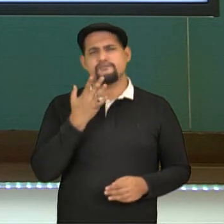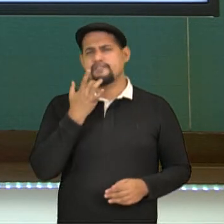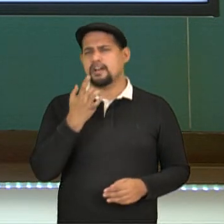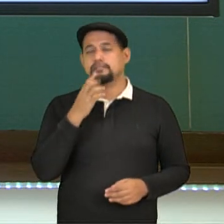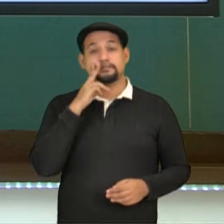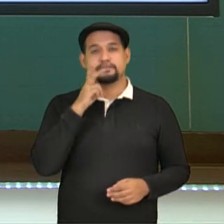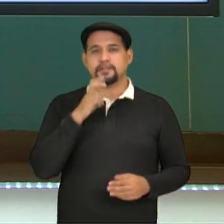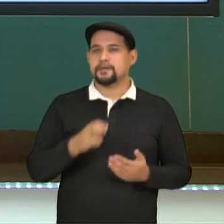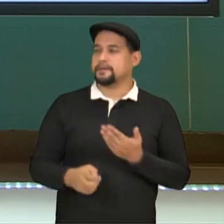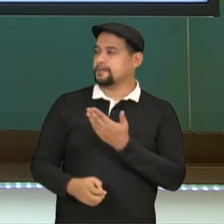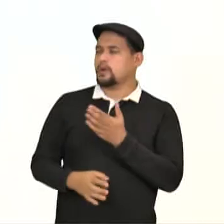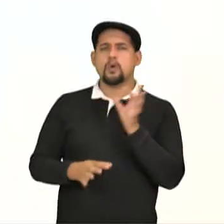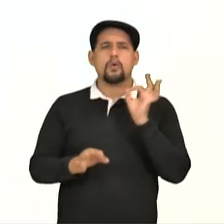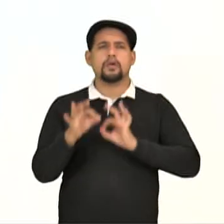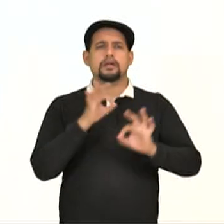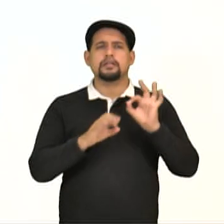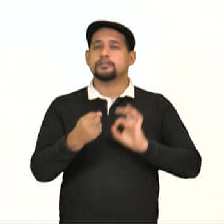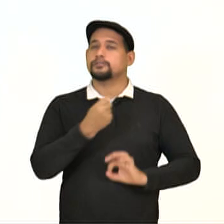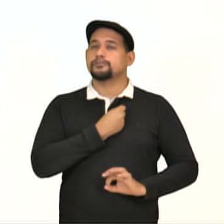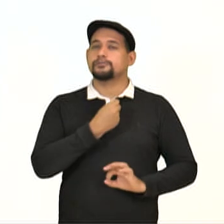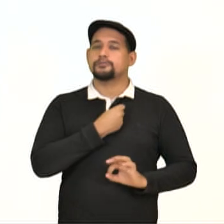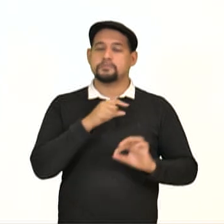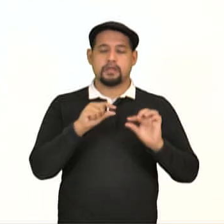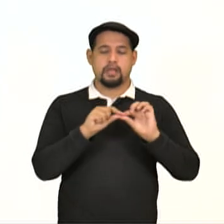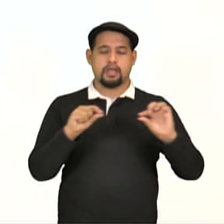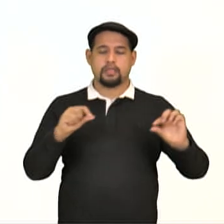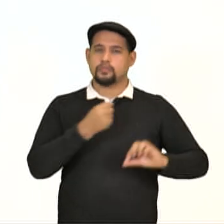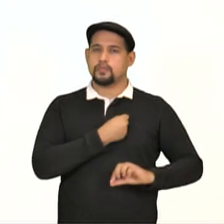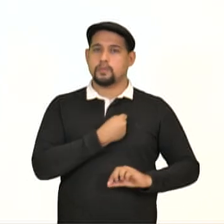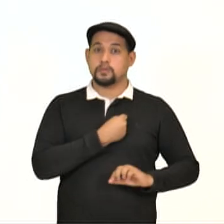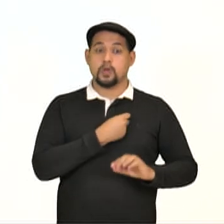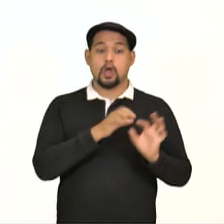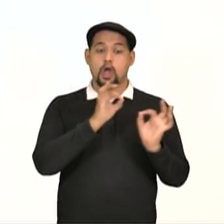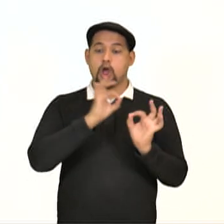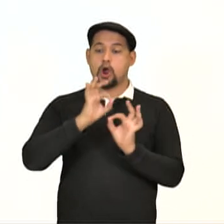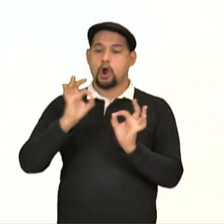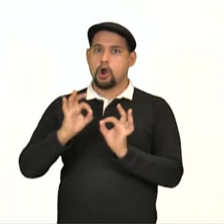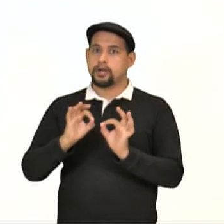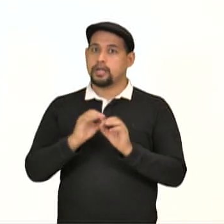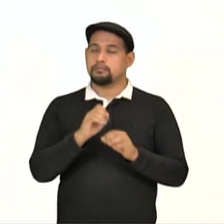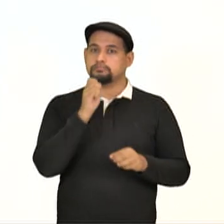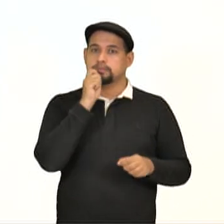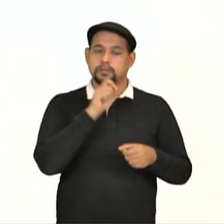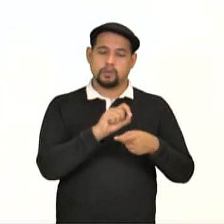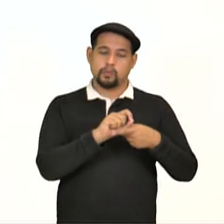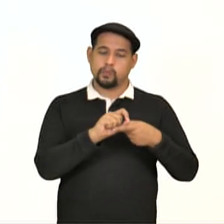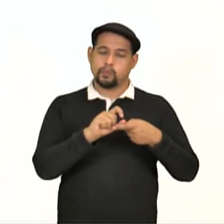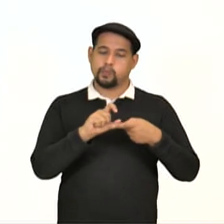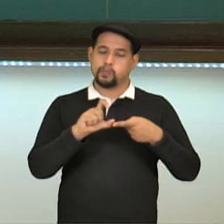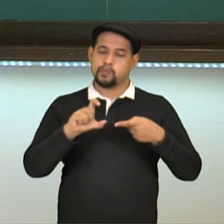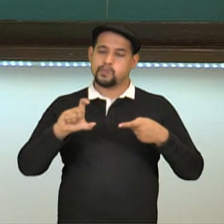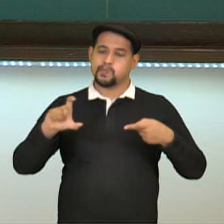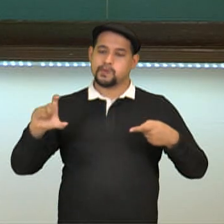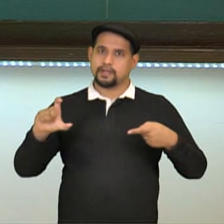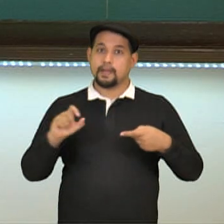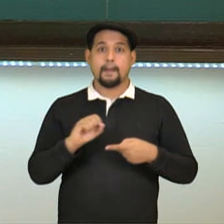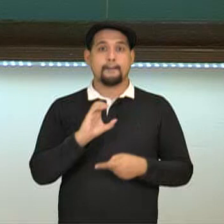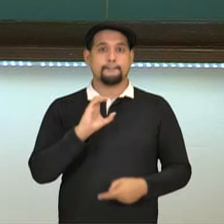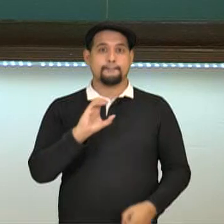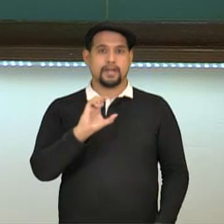vamos ver aqui. Organize os números na reta numérica, obedecendo a ordem crescente. Bom, essa